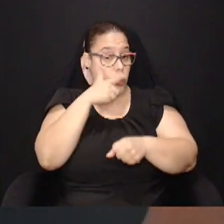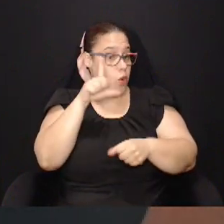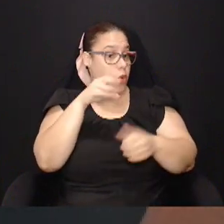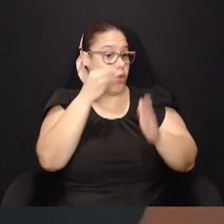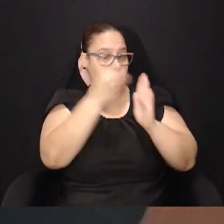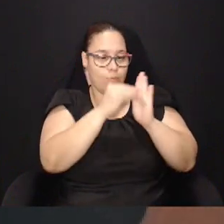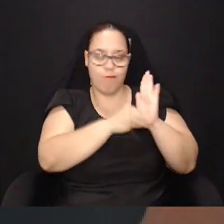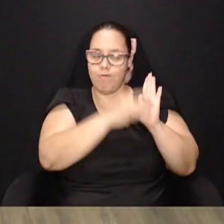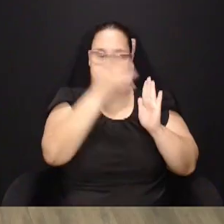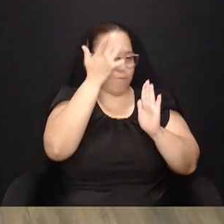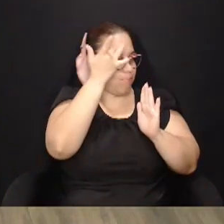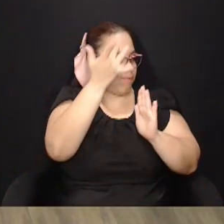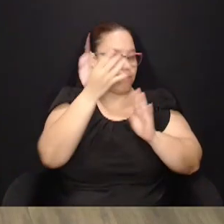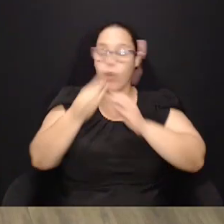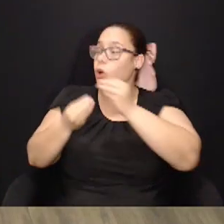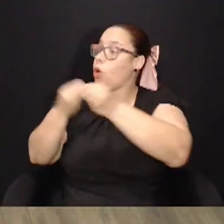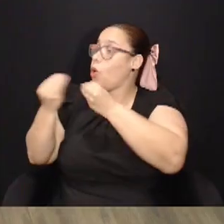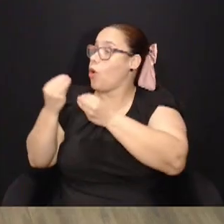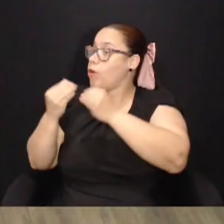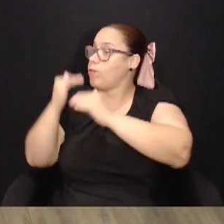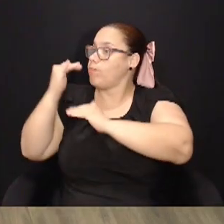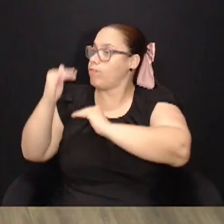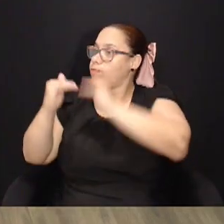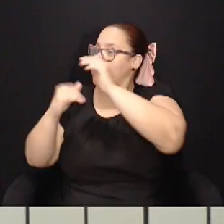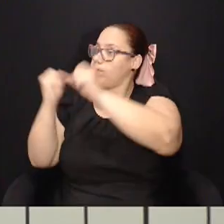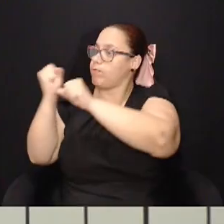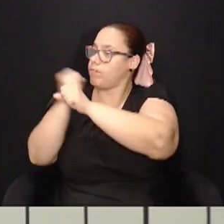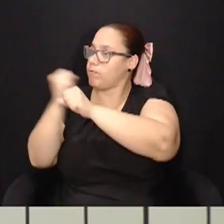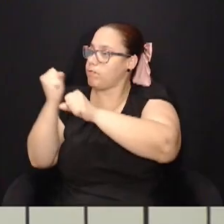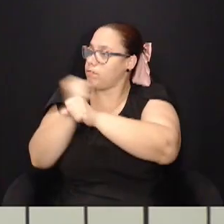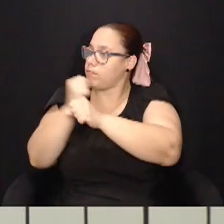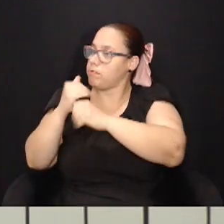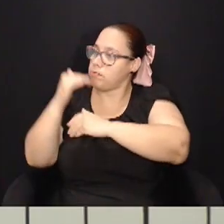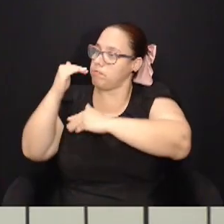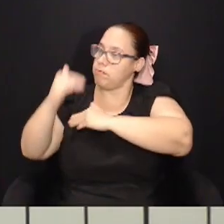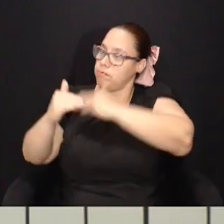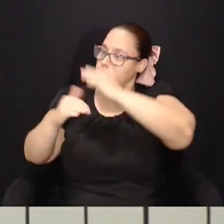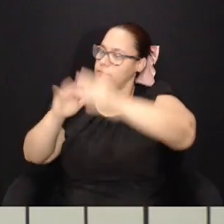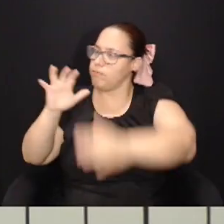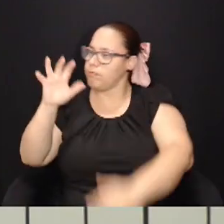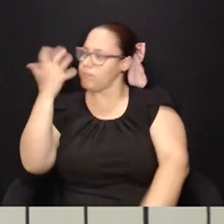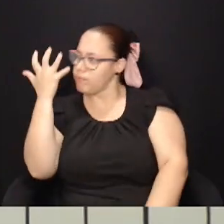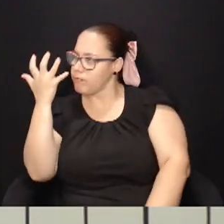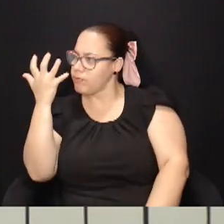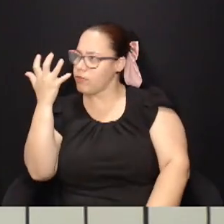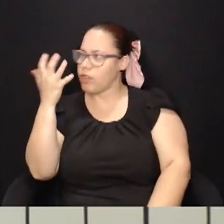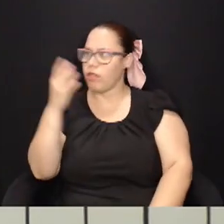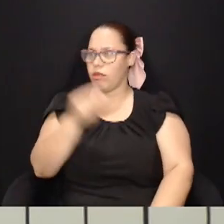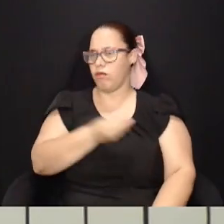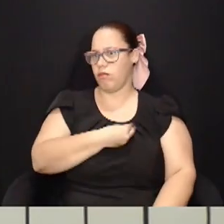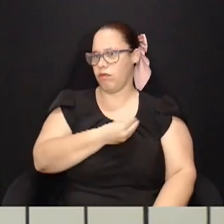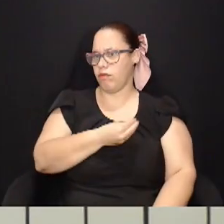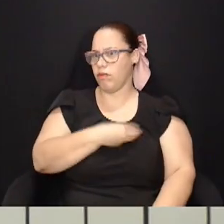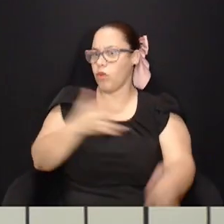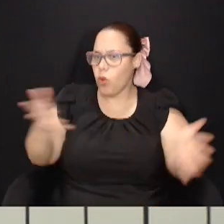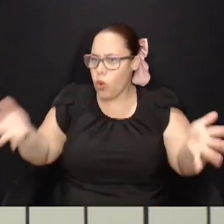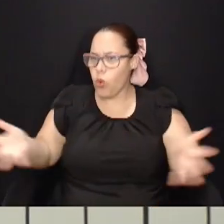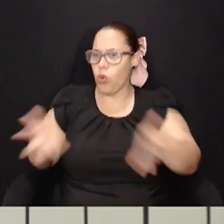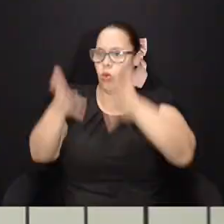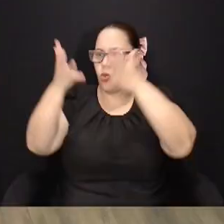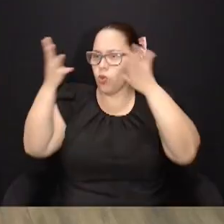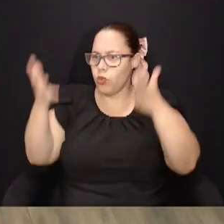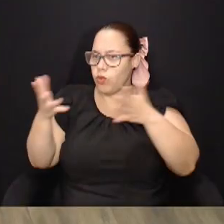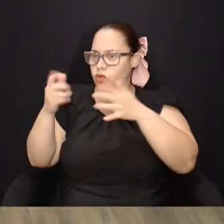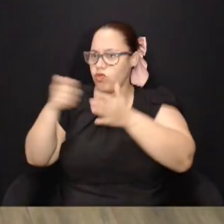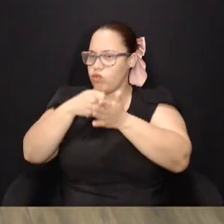foi a construção ao longo deste tempo? Aconteceu algo na sua vida que o motivou a escrever este